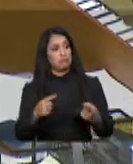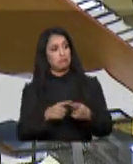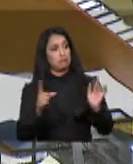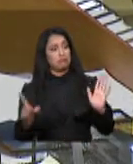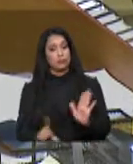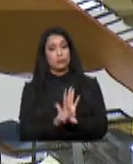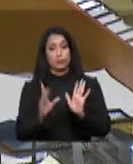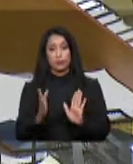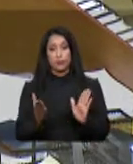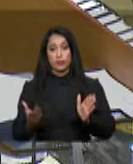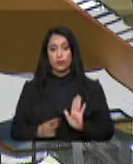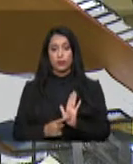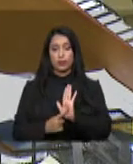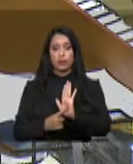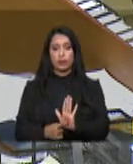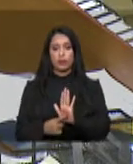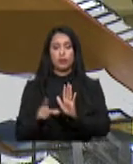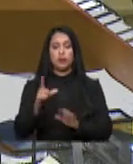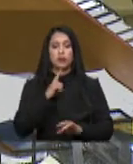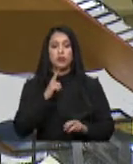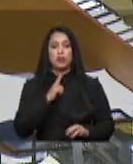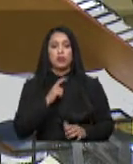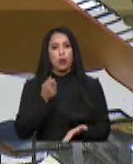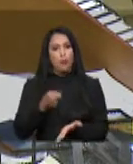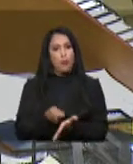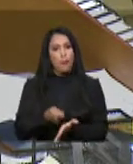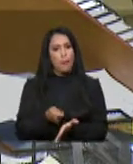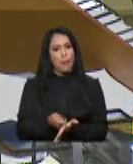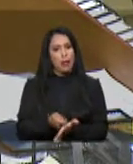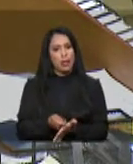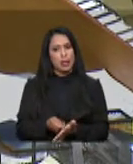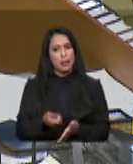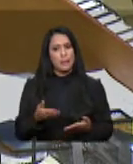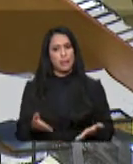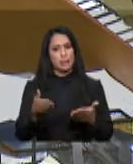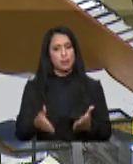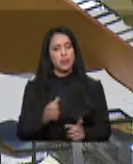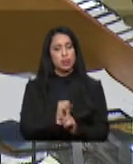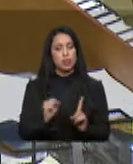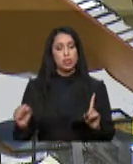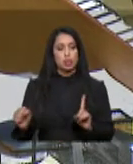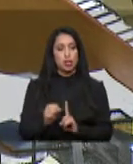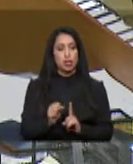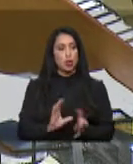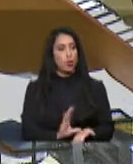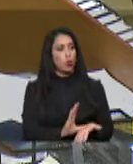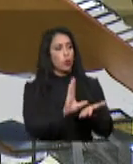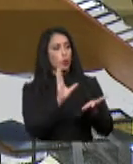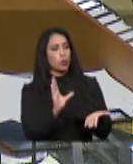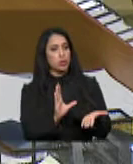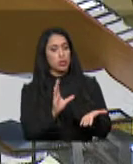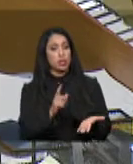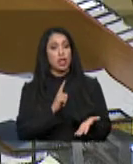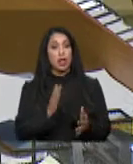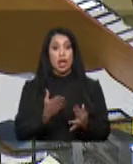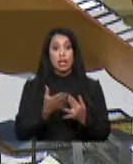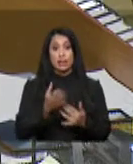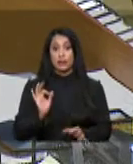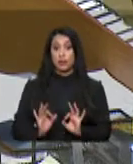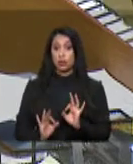expressa, atribui-se o status de obrigatório à participação popular num determinado conselho, por via